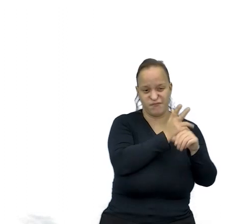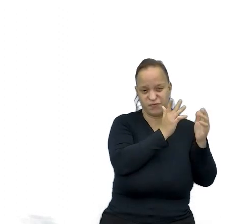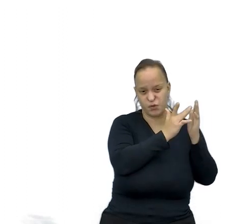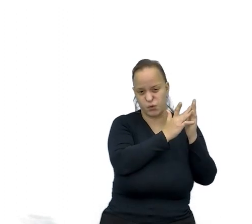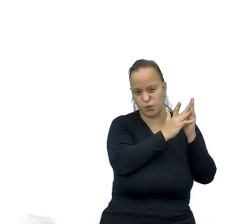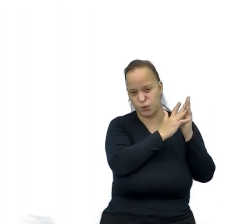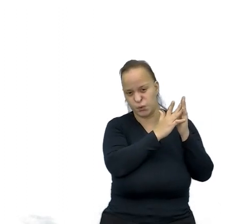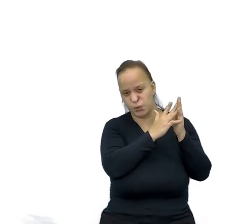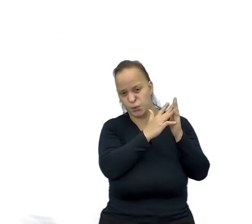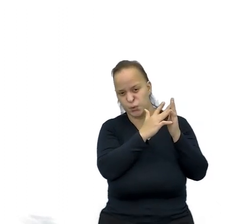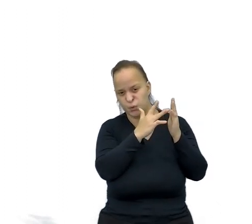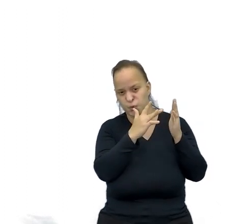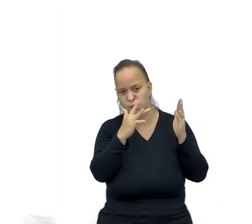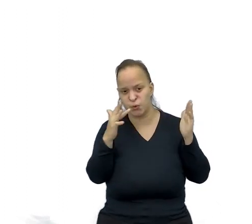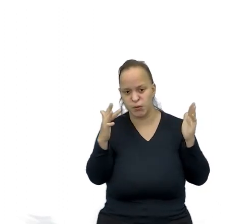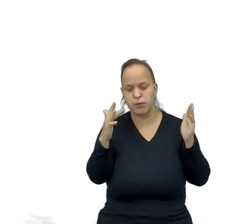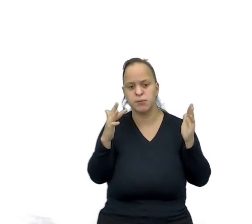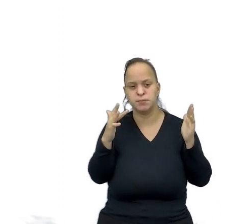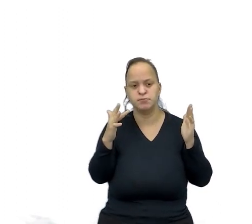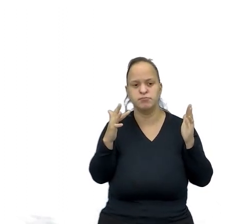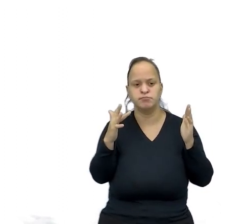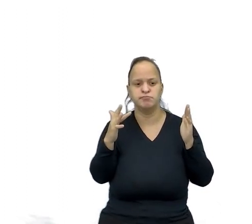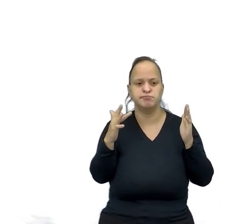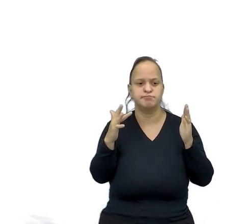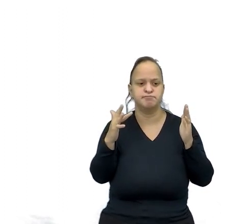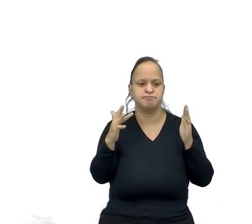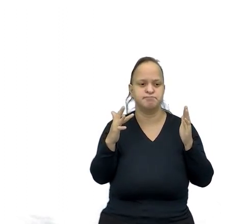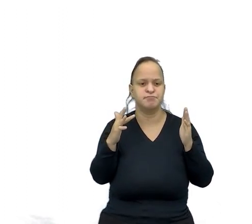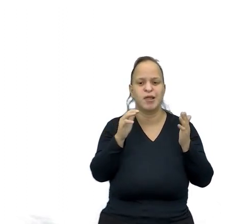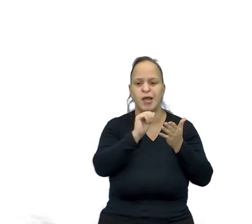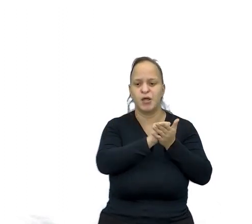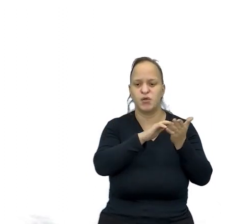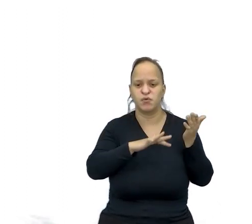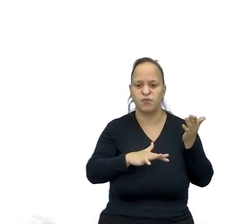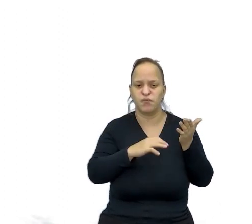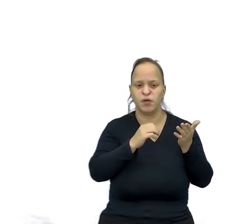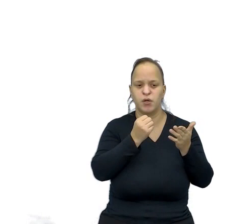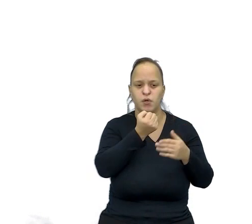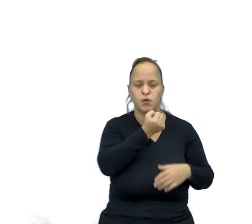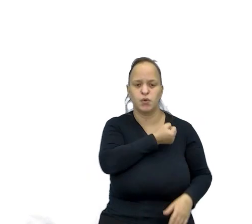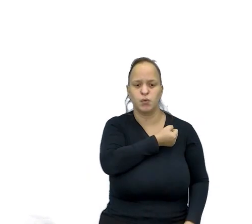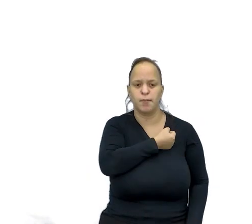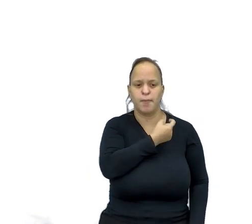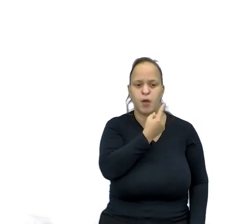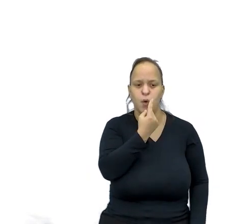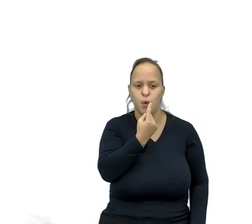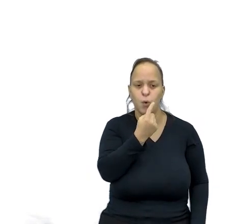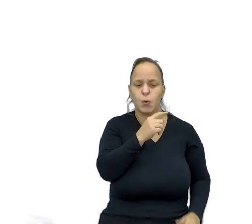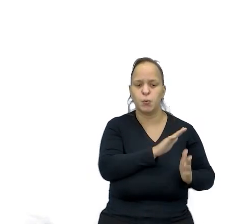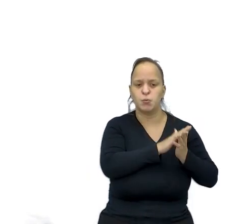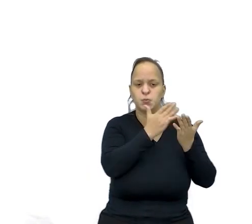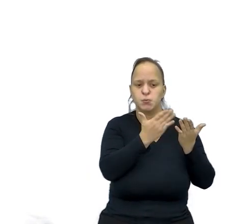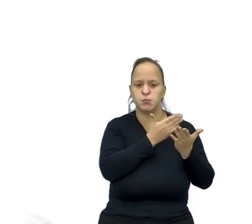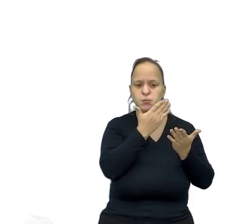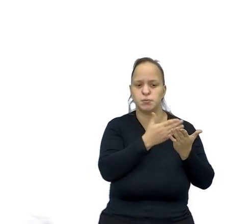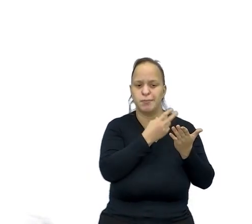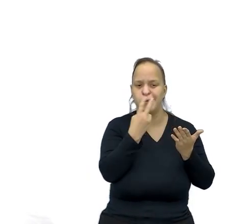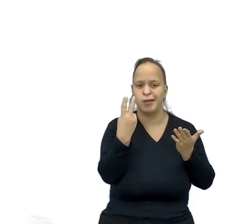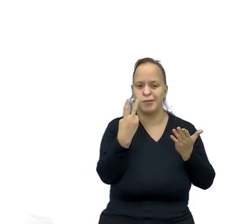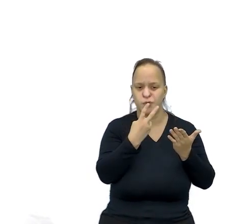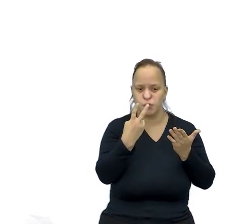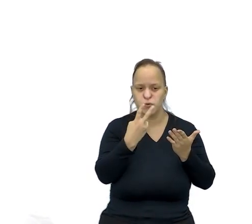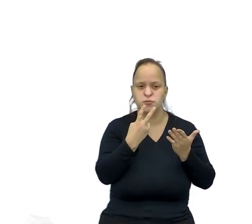da formação do ano série, da sequência de atividades 1, volume 2 dessa apostila Aprender